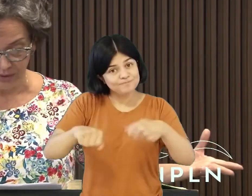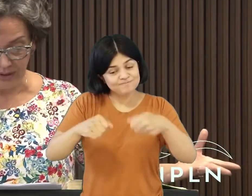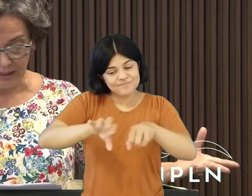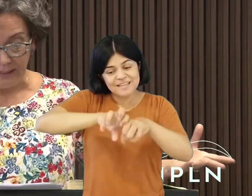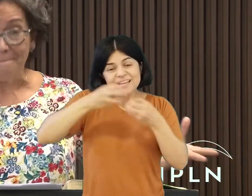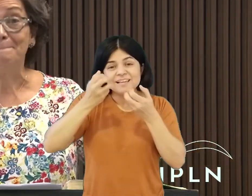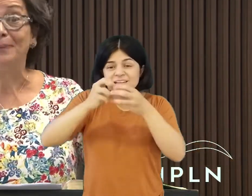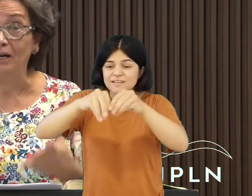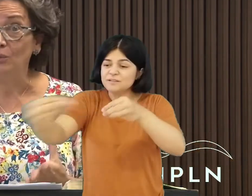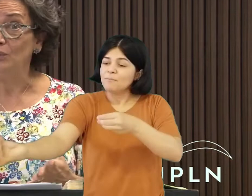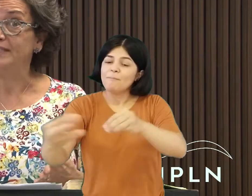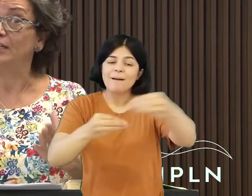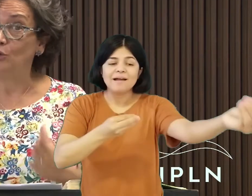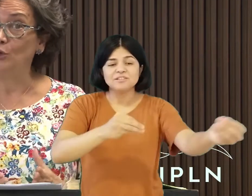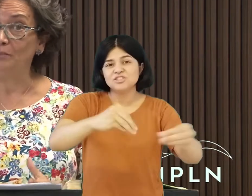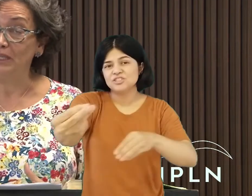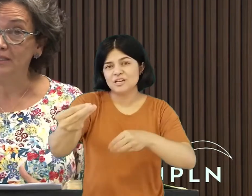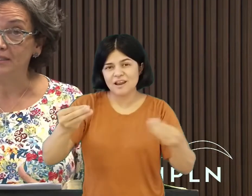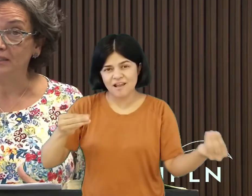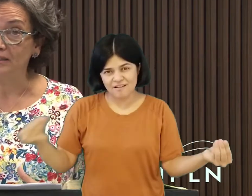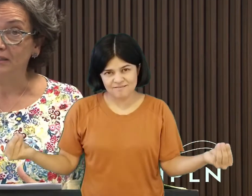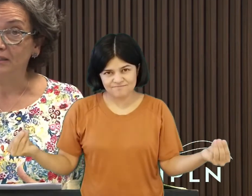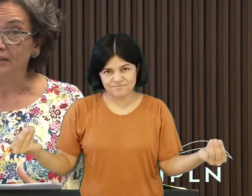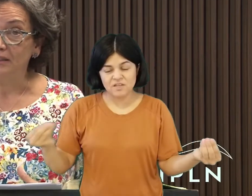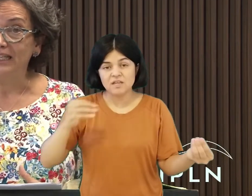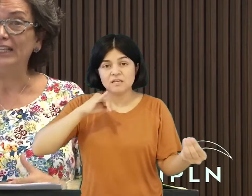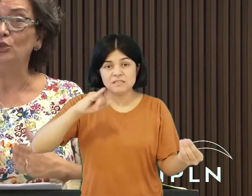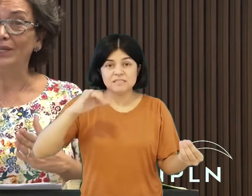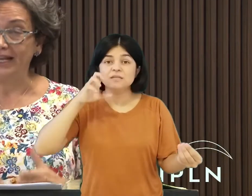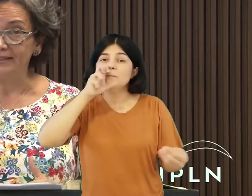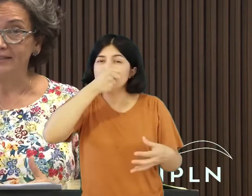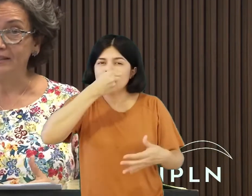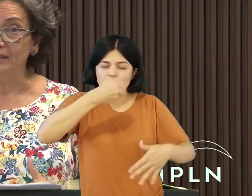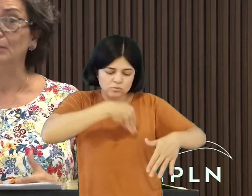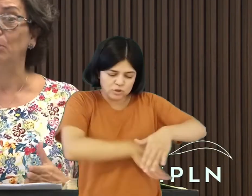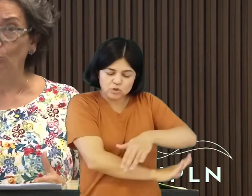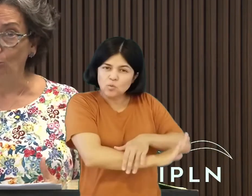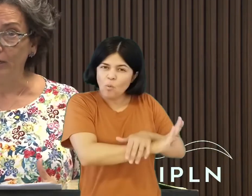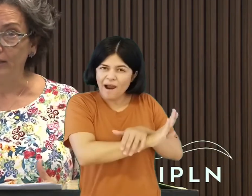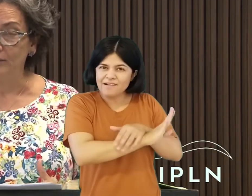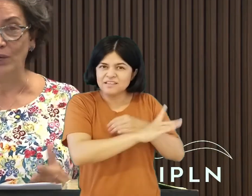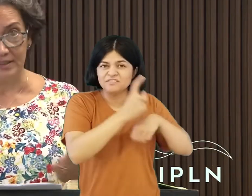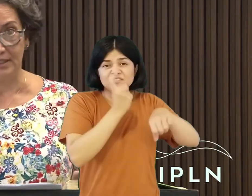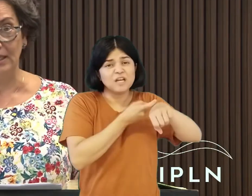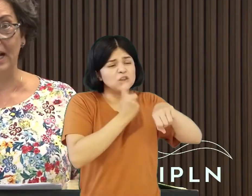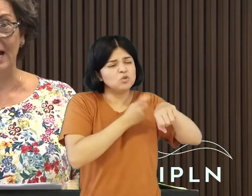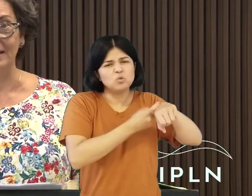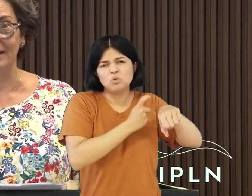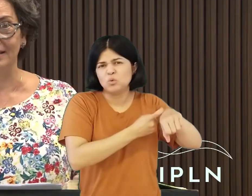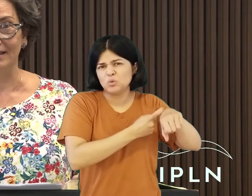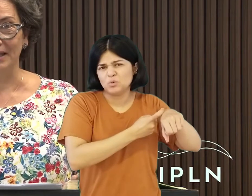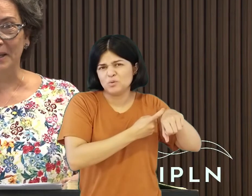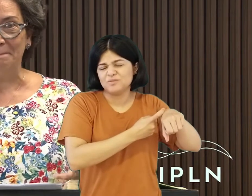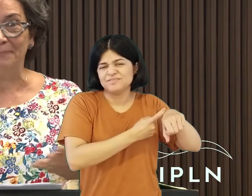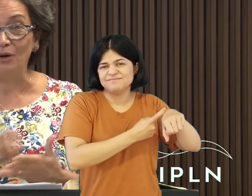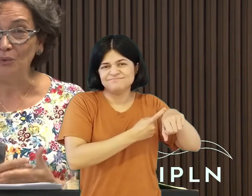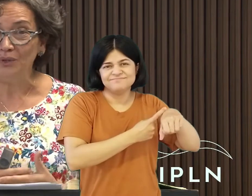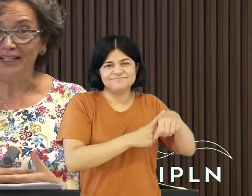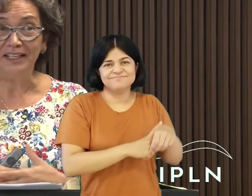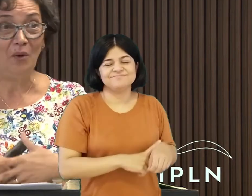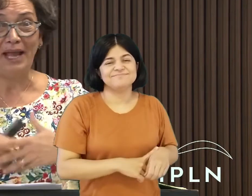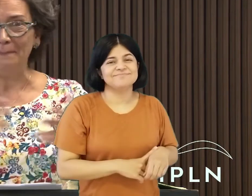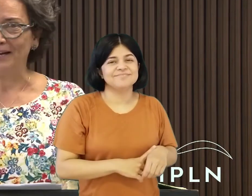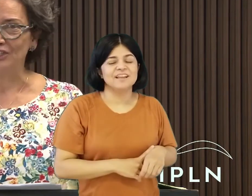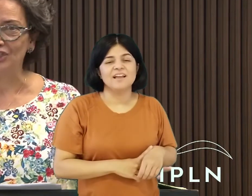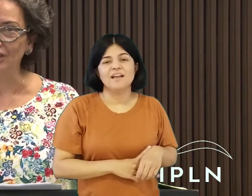repartido. Pão que se economiza, endurece e embolora, não é assim em casa? Pão